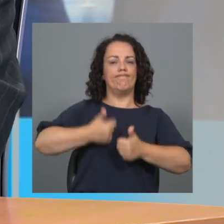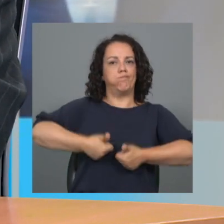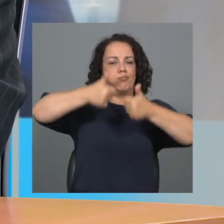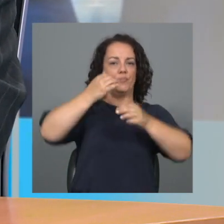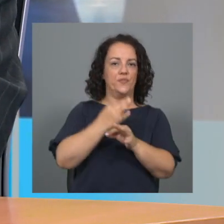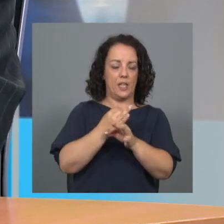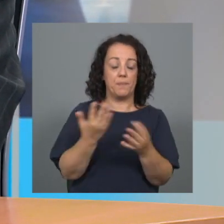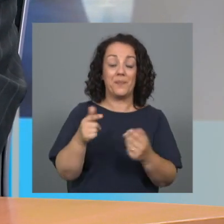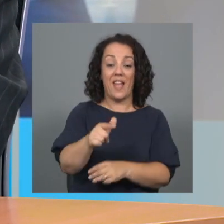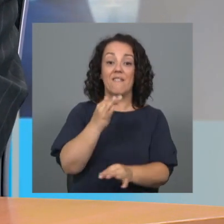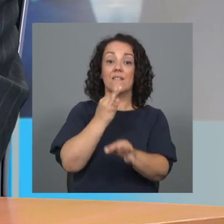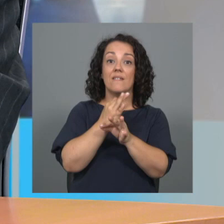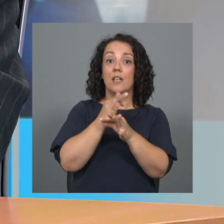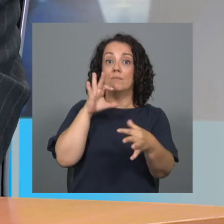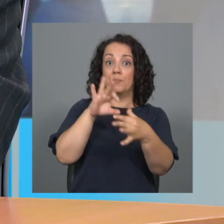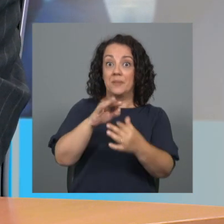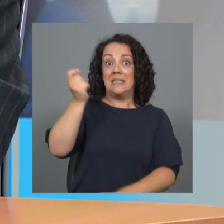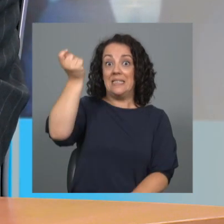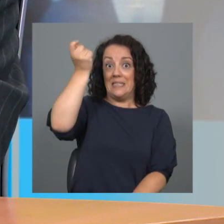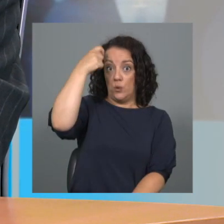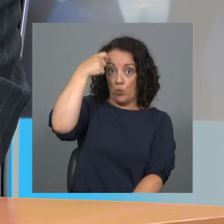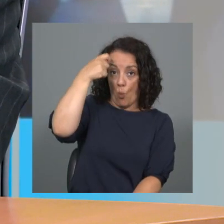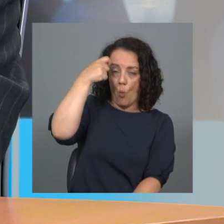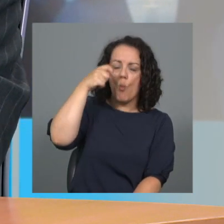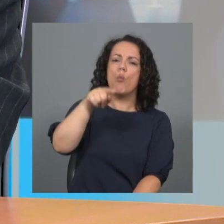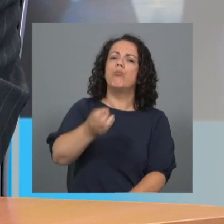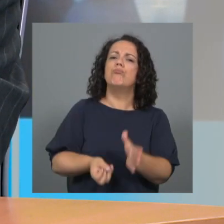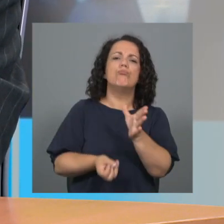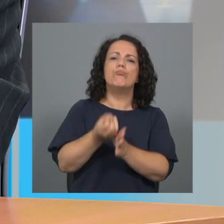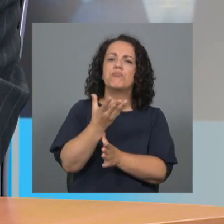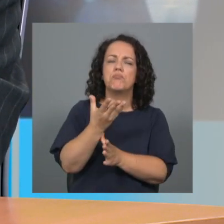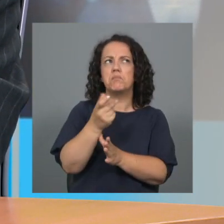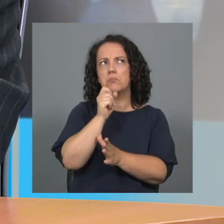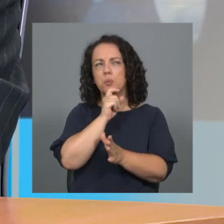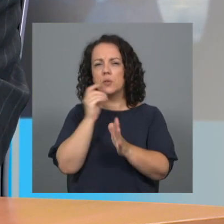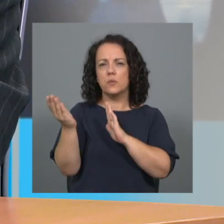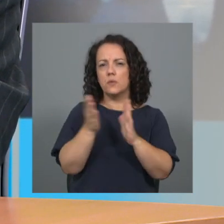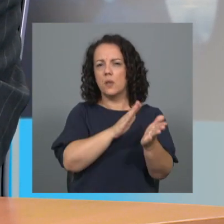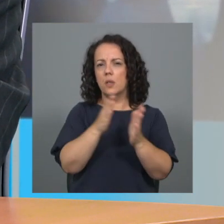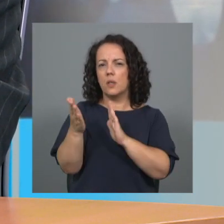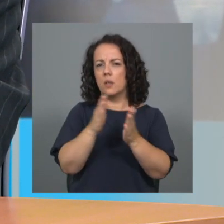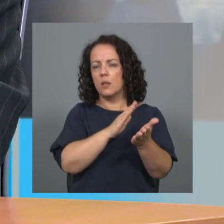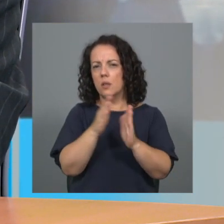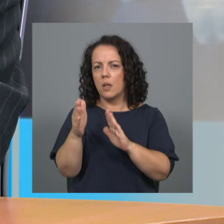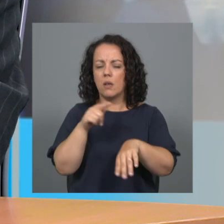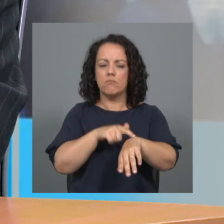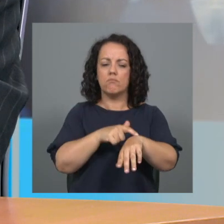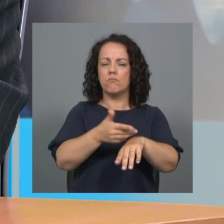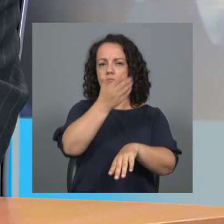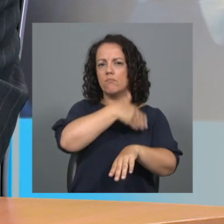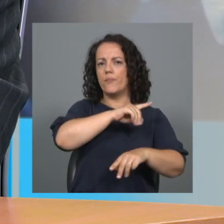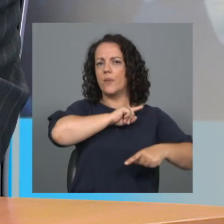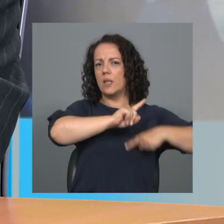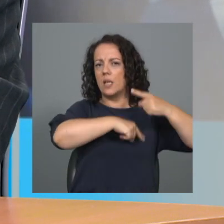festas joaninas tiveram nas suas origens provavelmente cultos e tradições